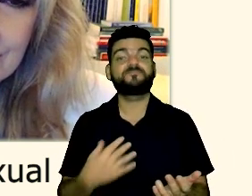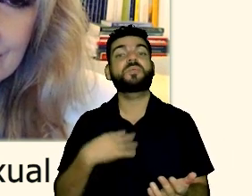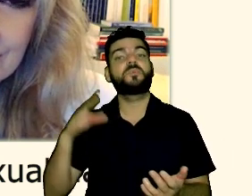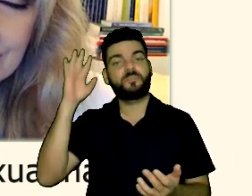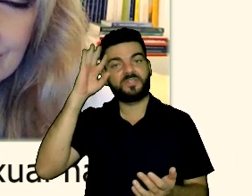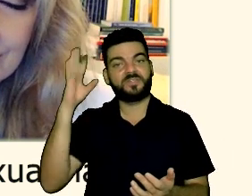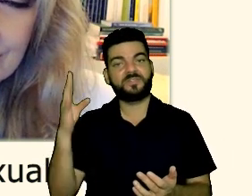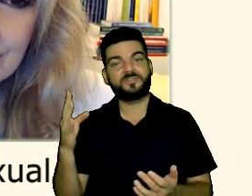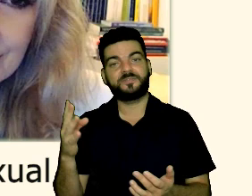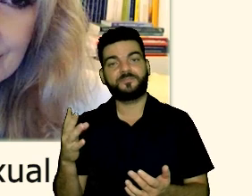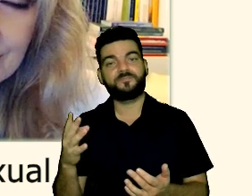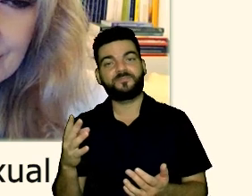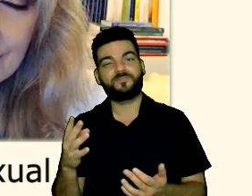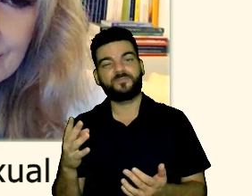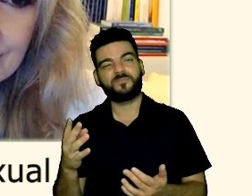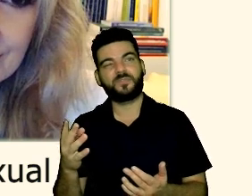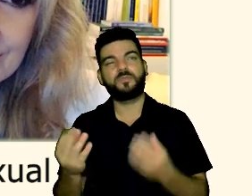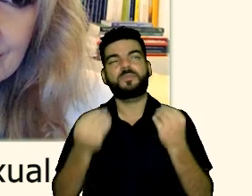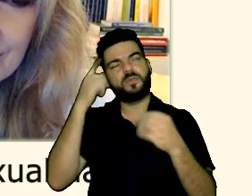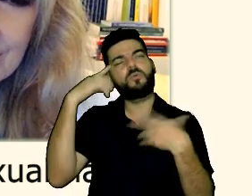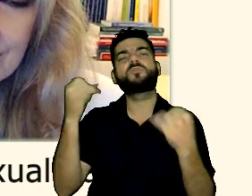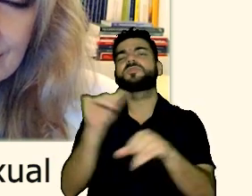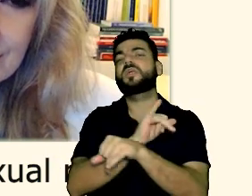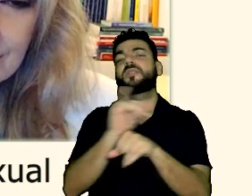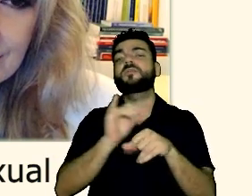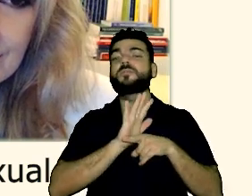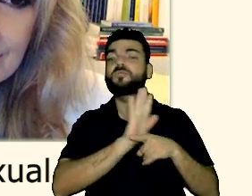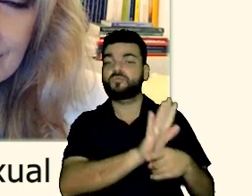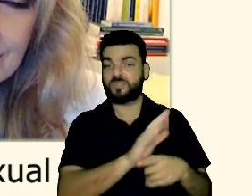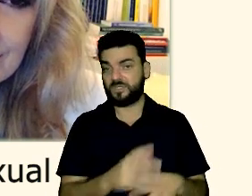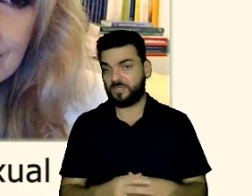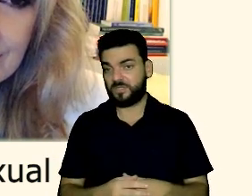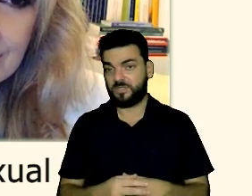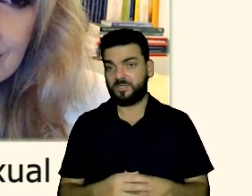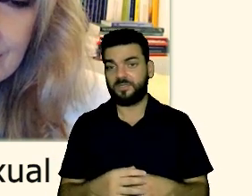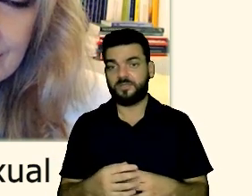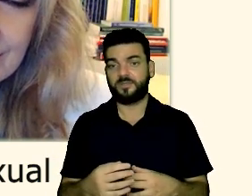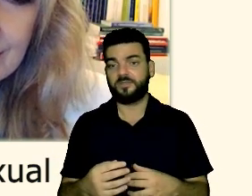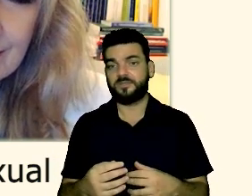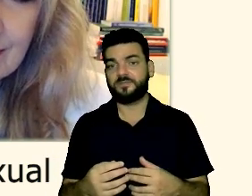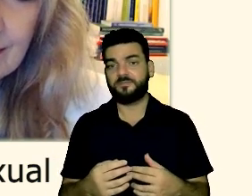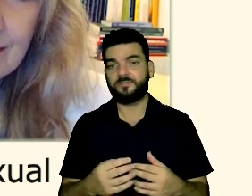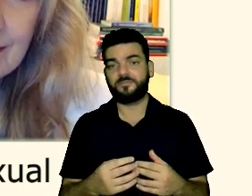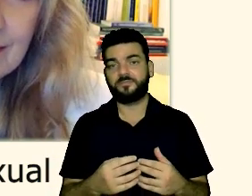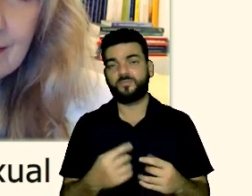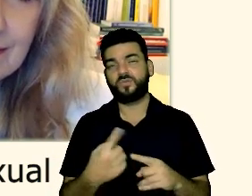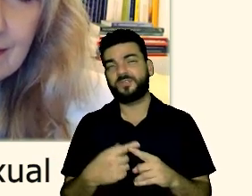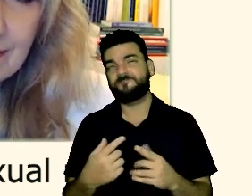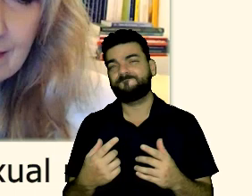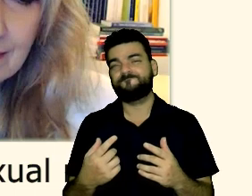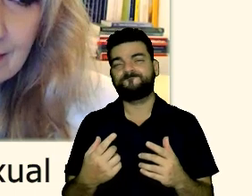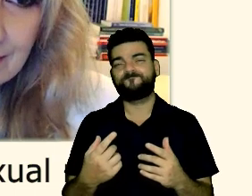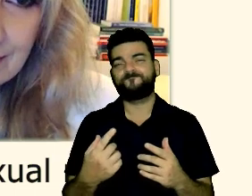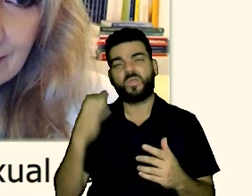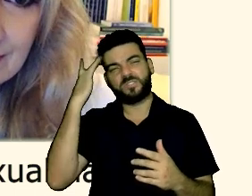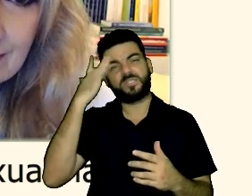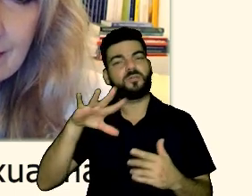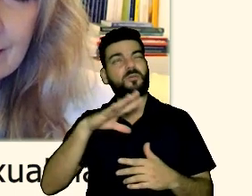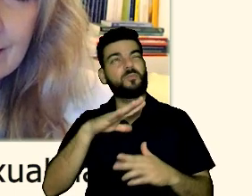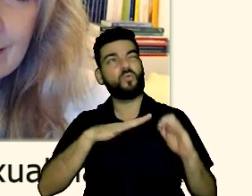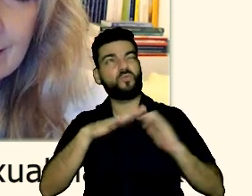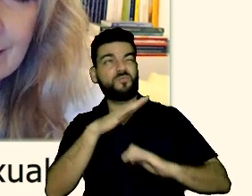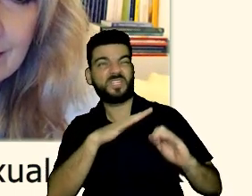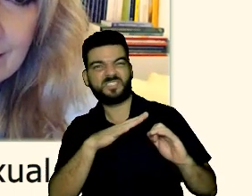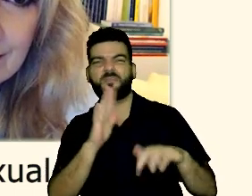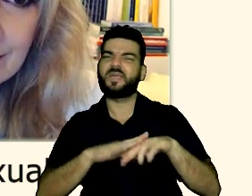de alívio, porque ela sai daquela situação que não estava sustentando para ela. Porém, a gente tem que começar a pensar em formas